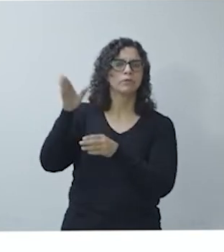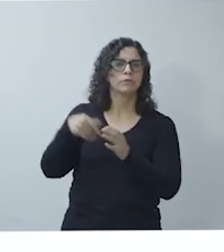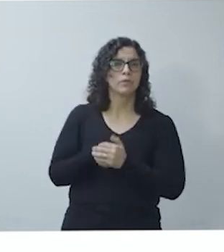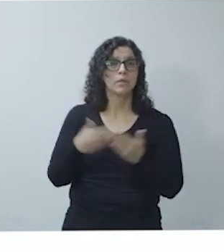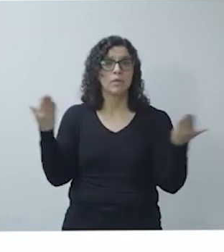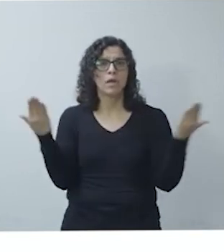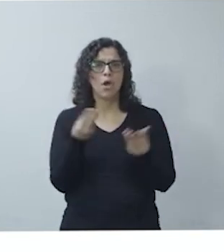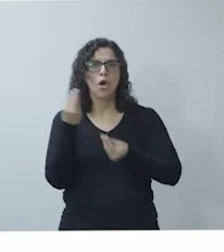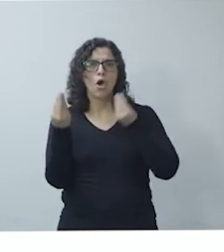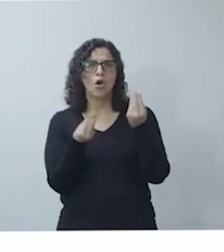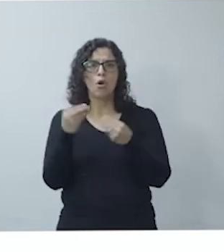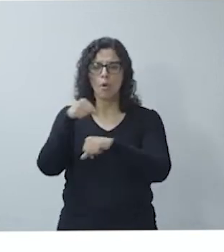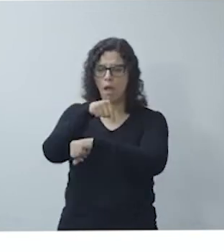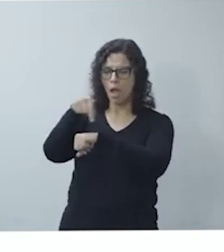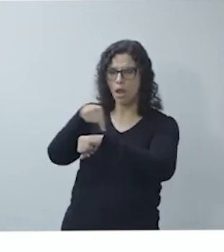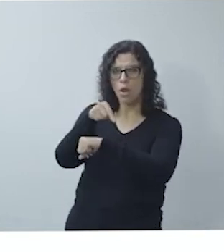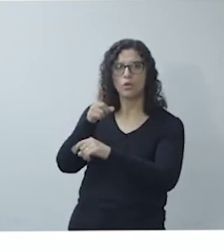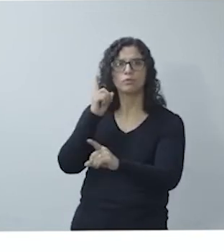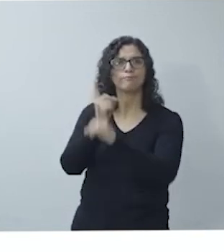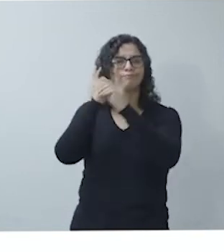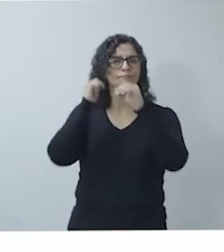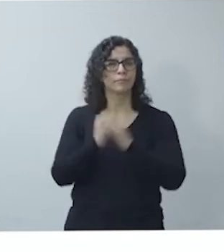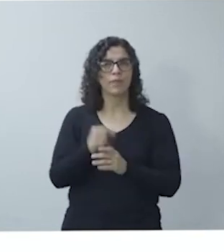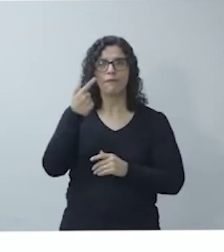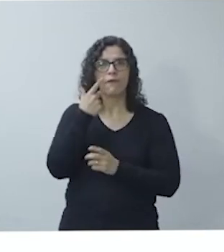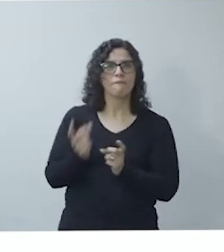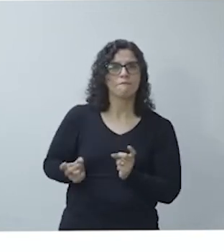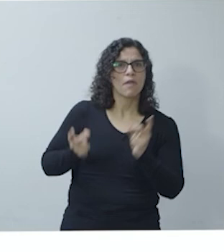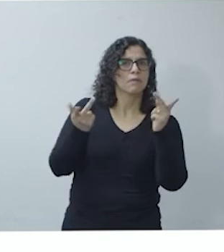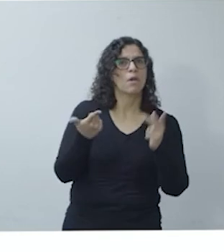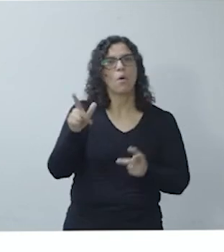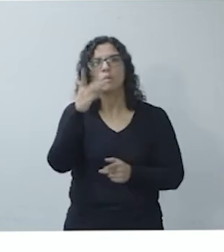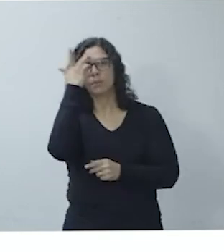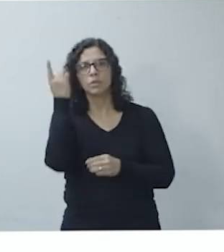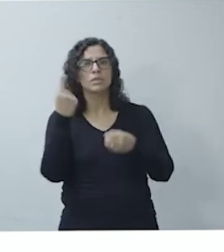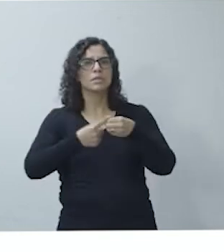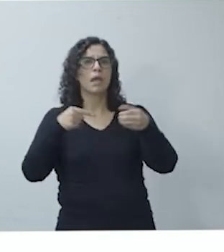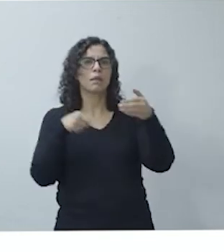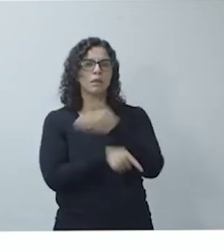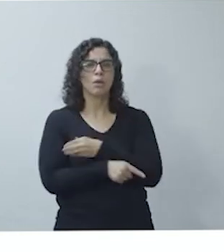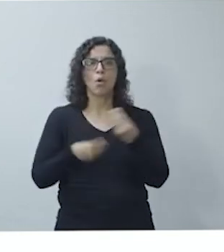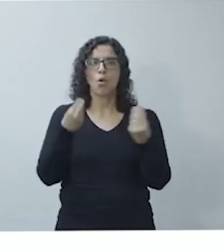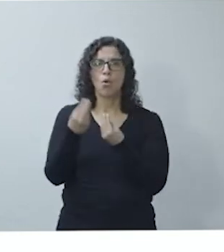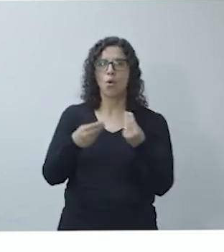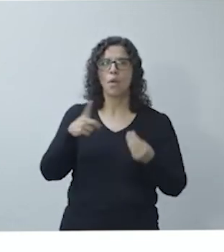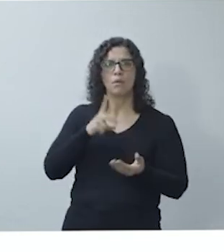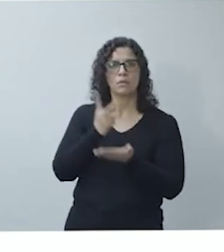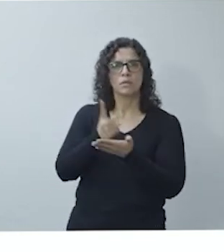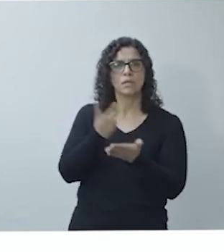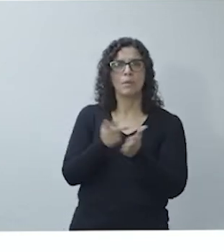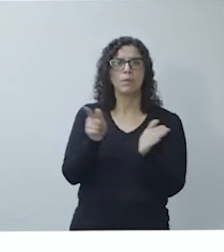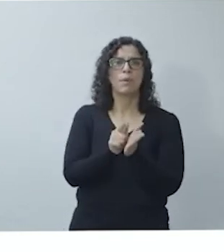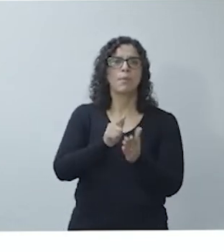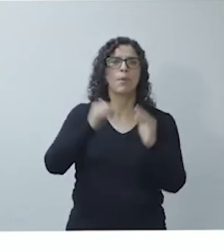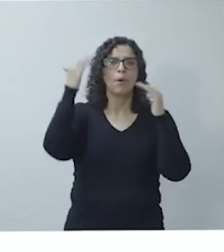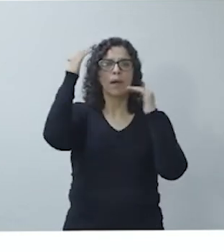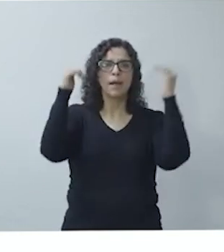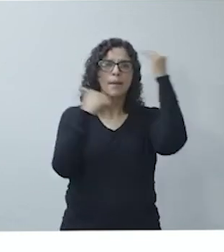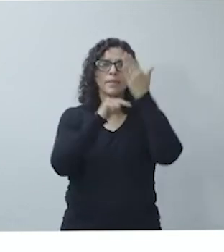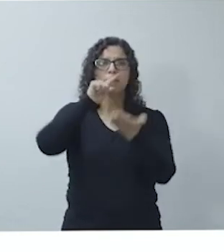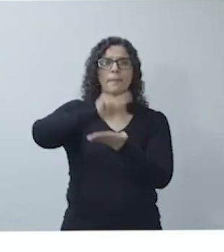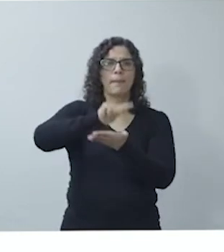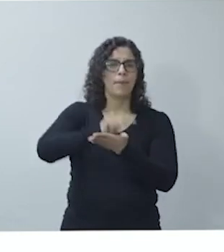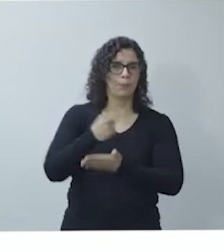Que acharia o relojeiro? É capaz de tê-la vendido para o interior. Não posso ficar toda a vida com uma cabeça